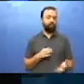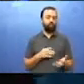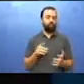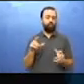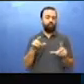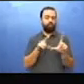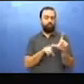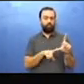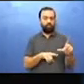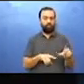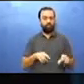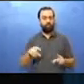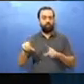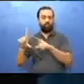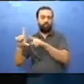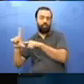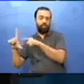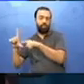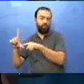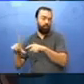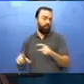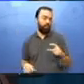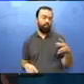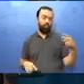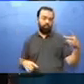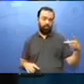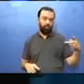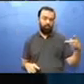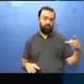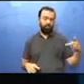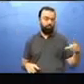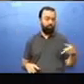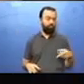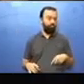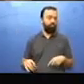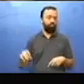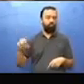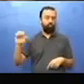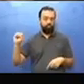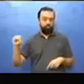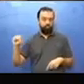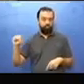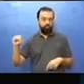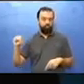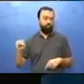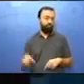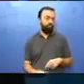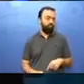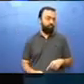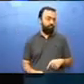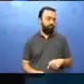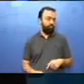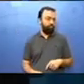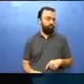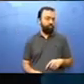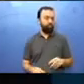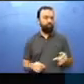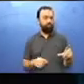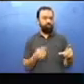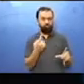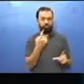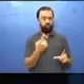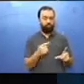inicial e a letra final. A letra inicial é P, a letra final é S. Nós temos aqui as vogais